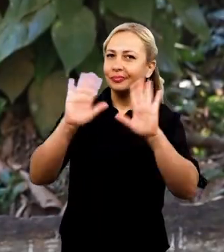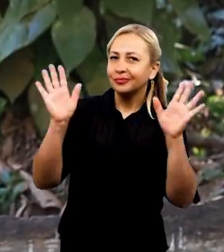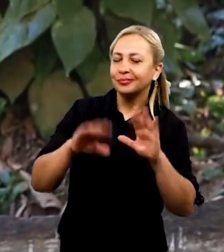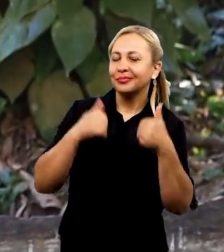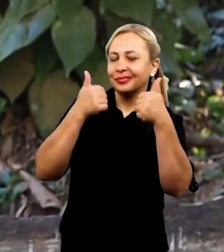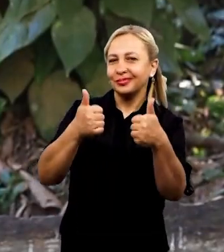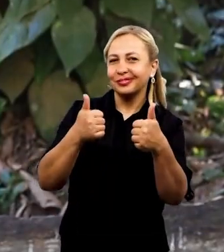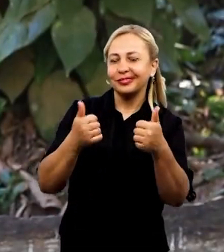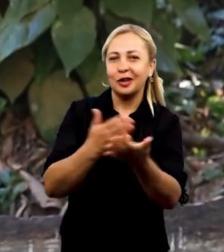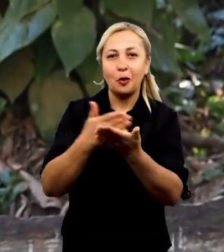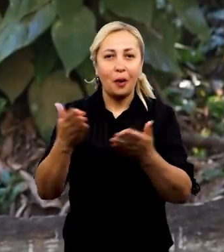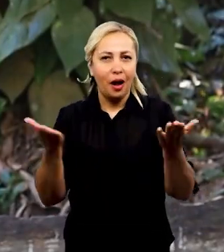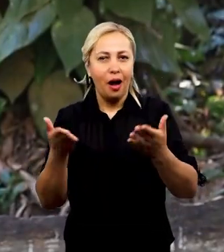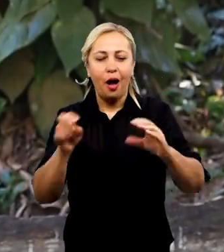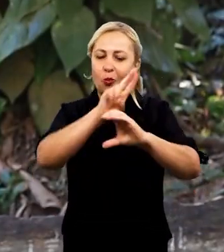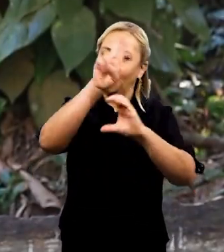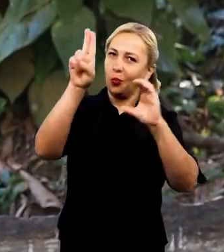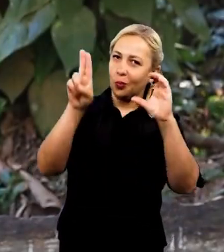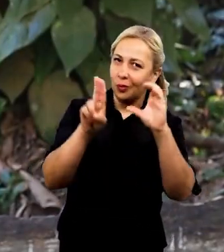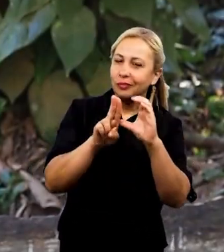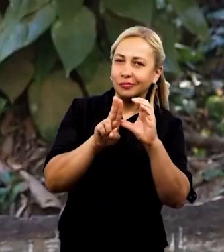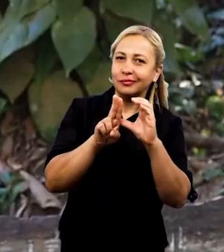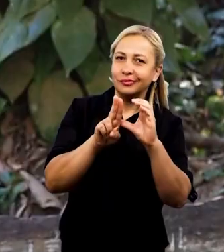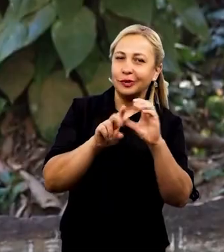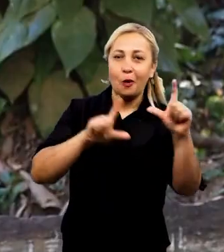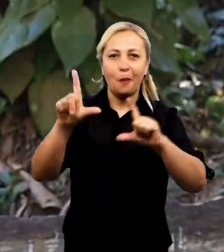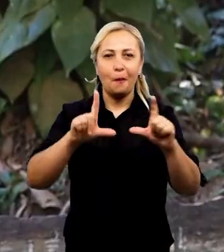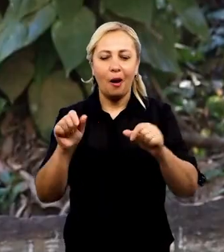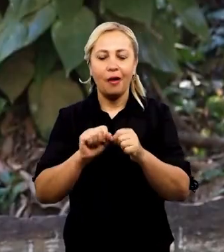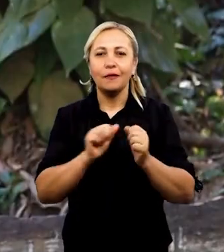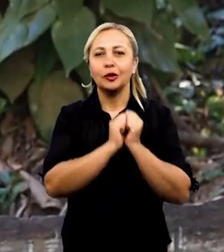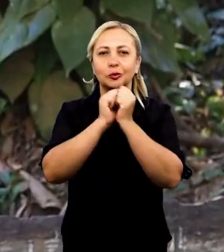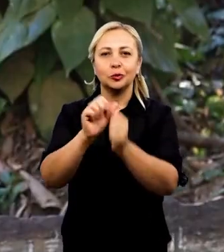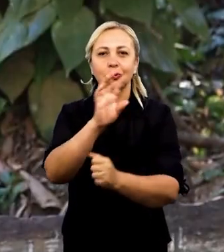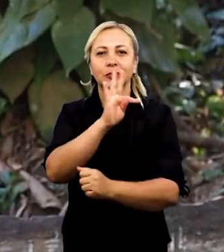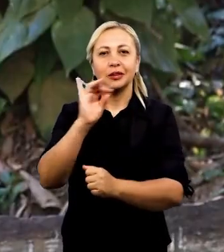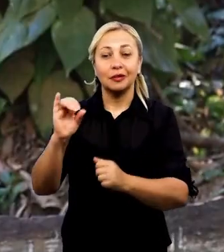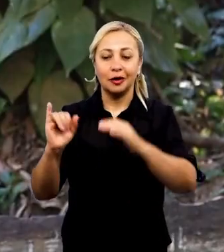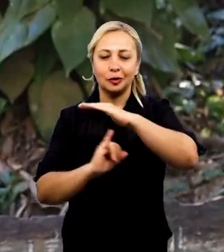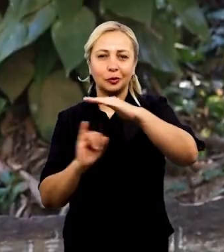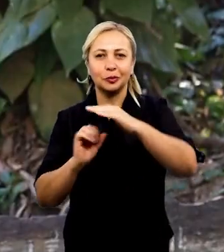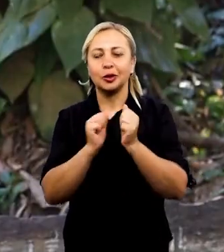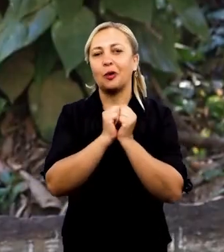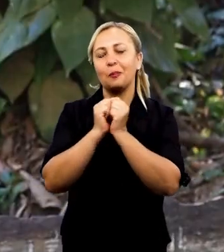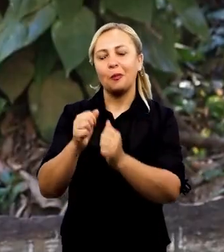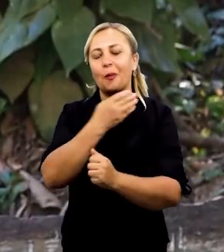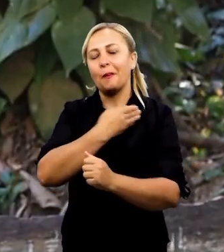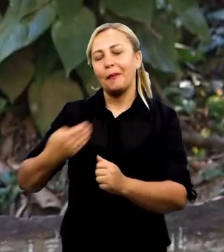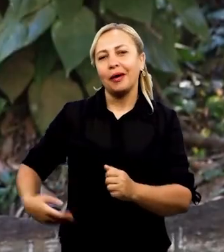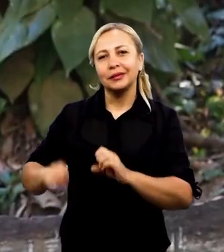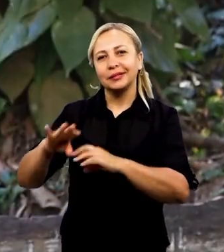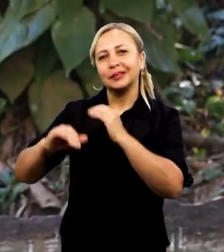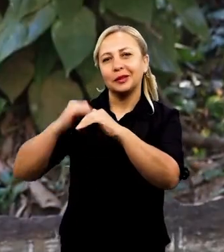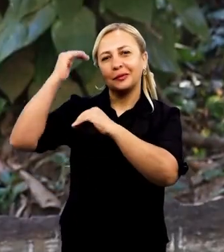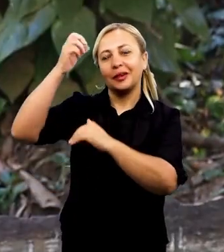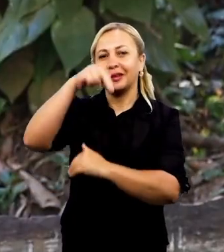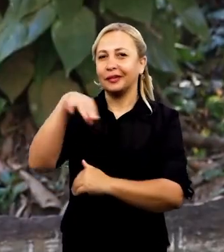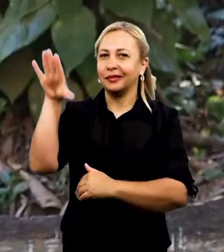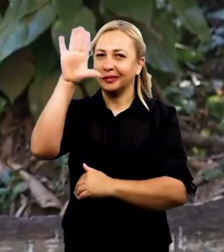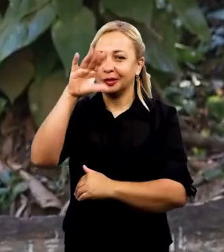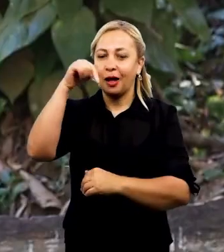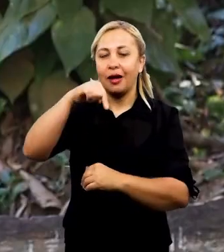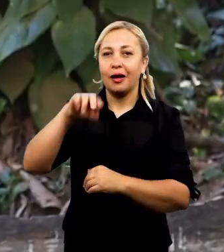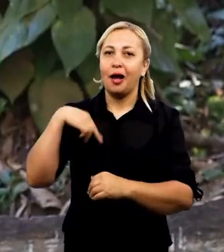Olá, tudo bem? A partir de agora começa mais um Univerciência, um programa feito por TVs e instituições públicas de ensino